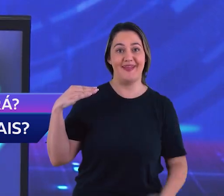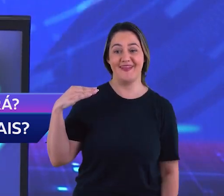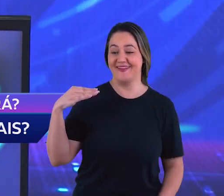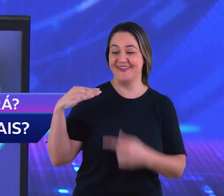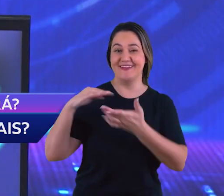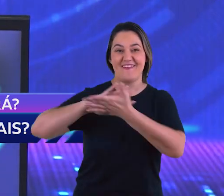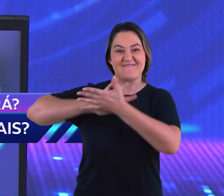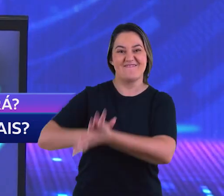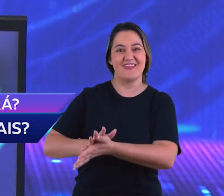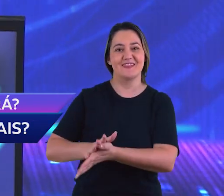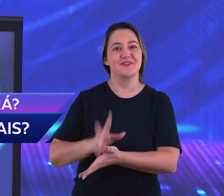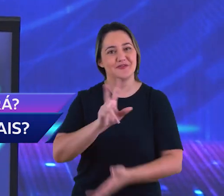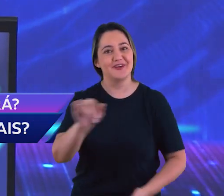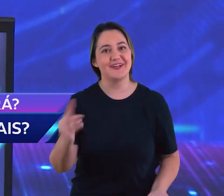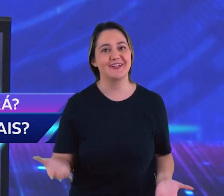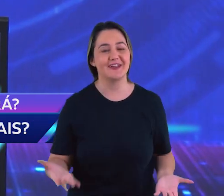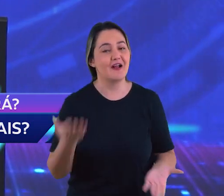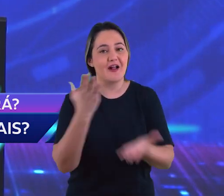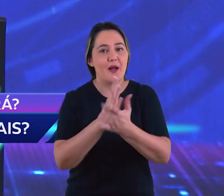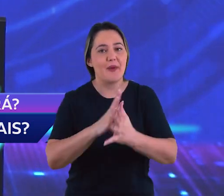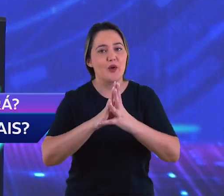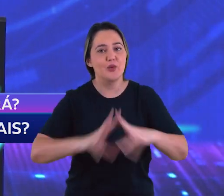A morte terá seu fim.